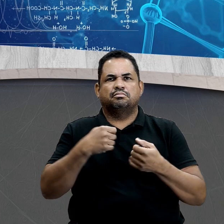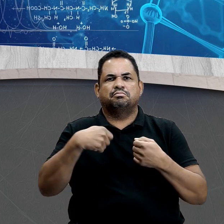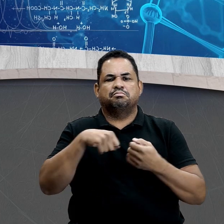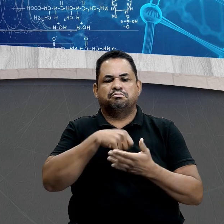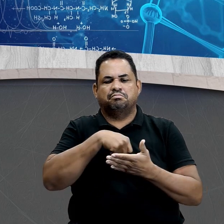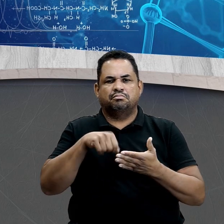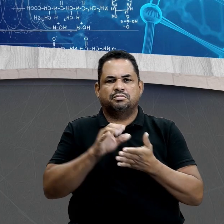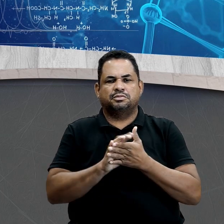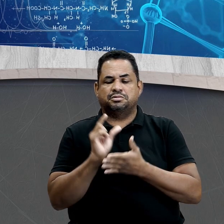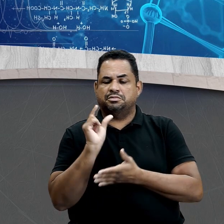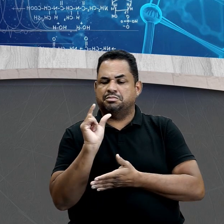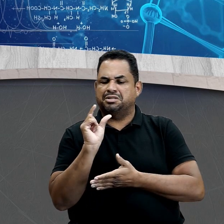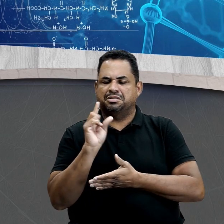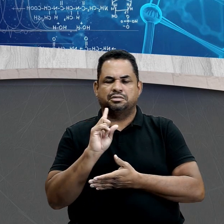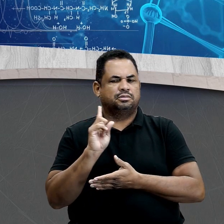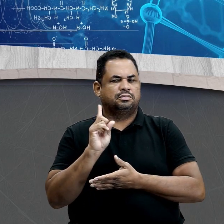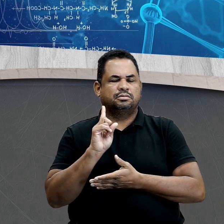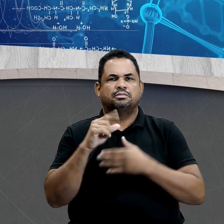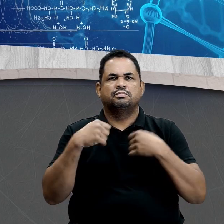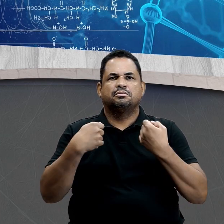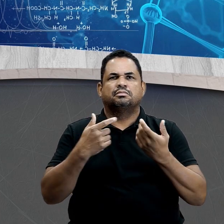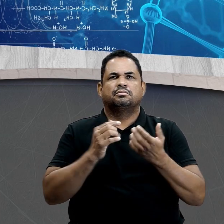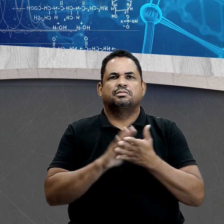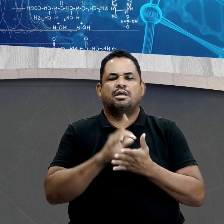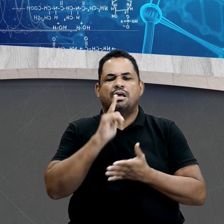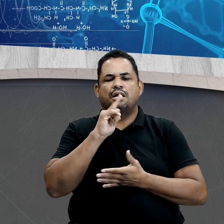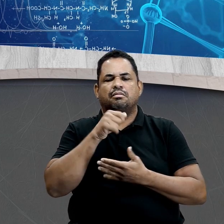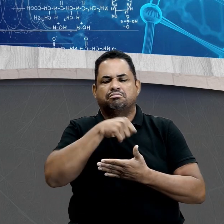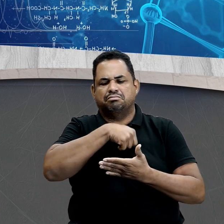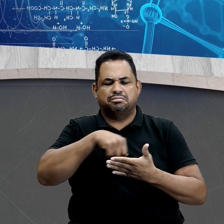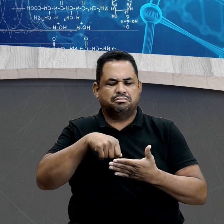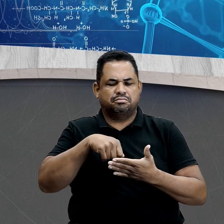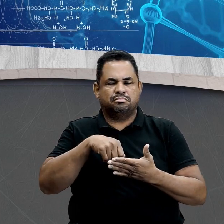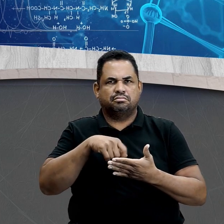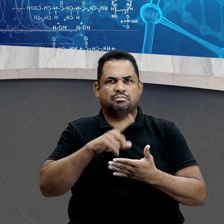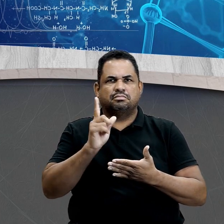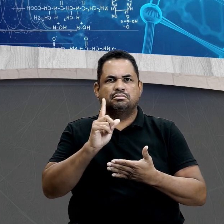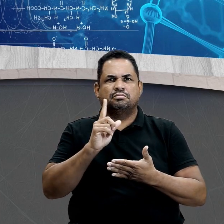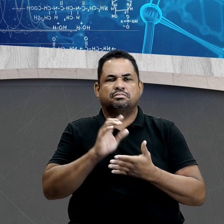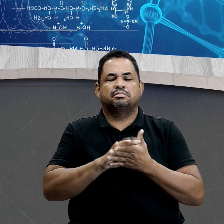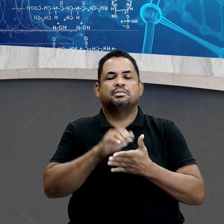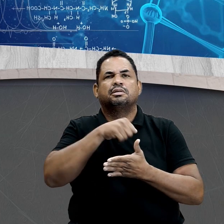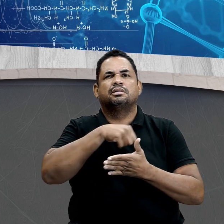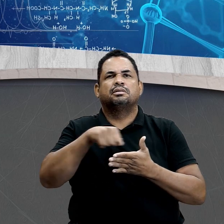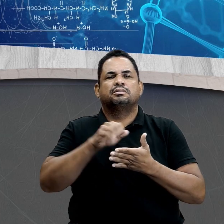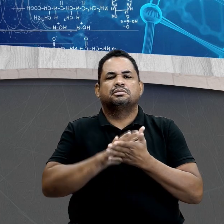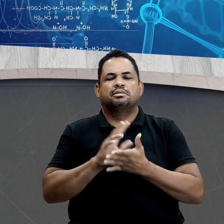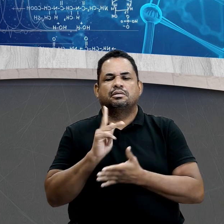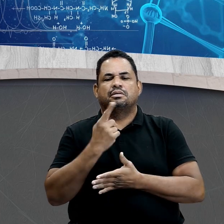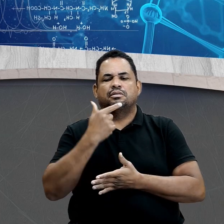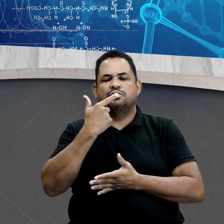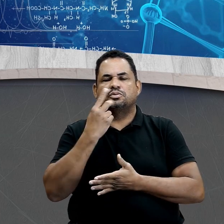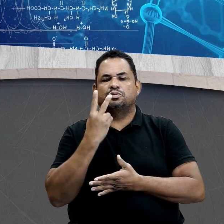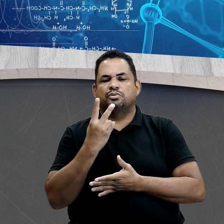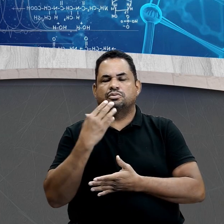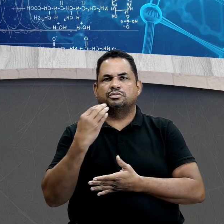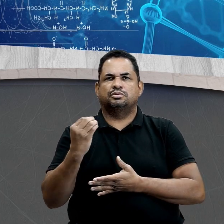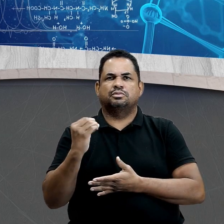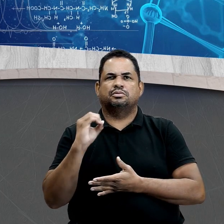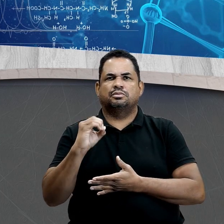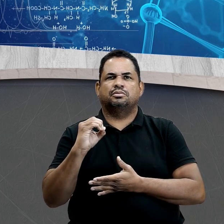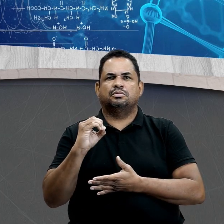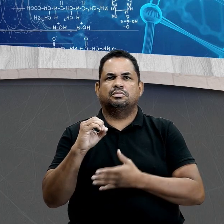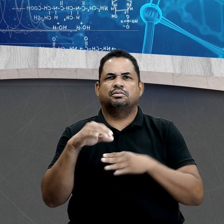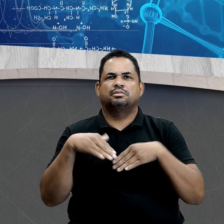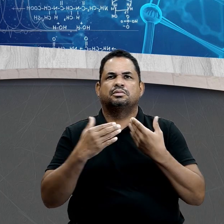a palavra. Eu falar água, você vai escrever o quê? H2O. Eu falar gás carbônico,